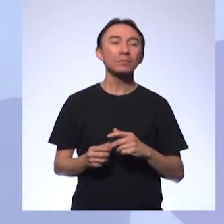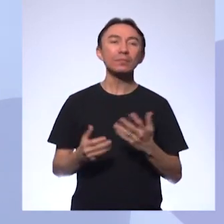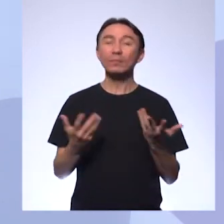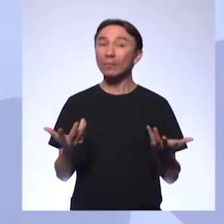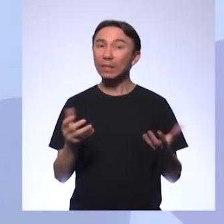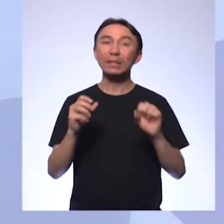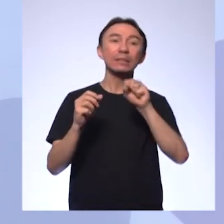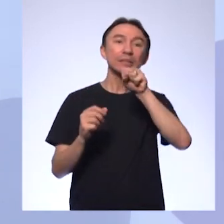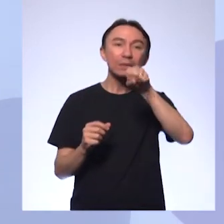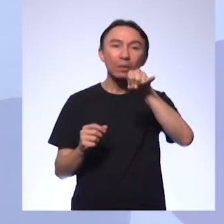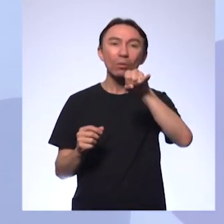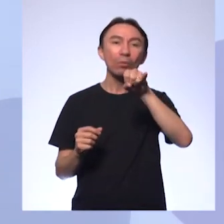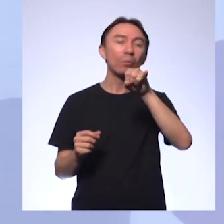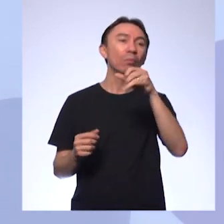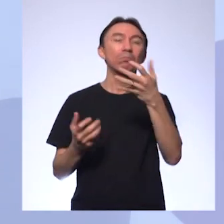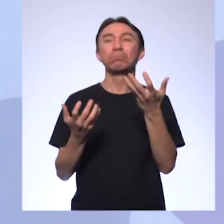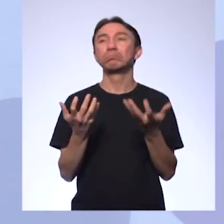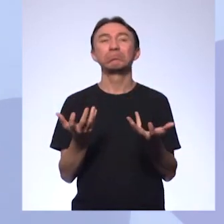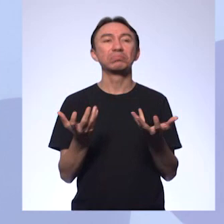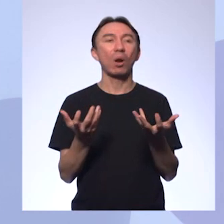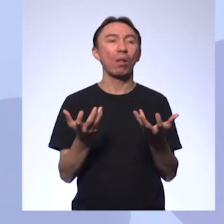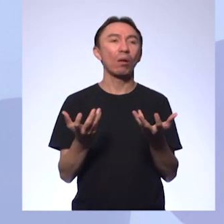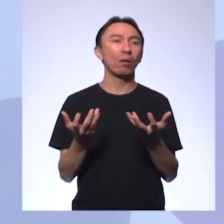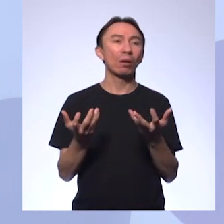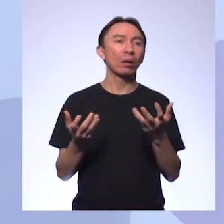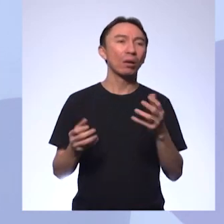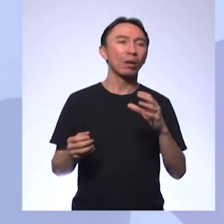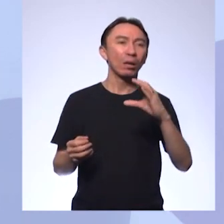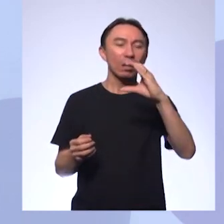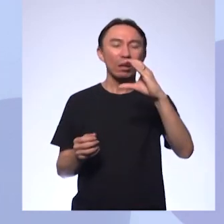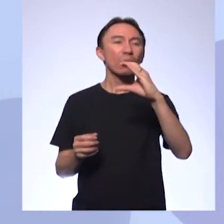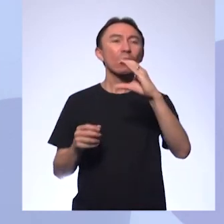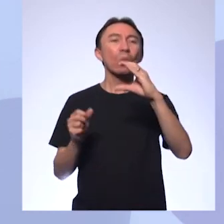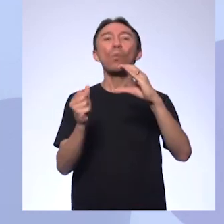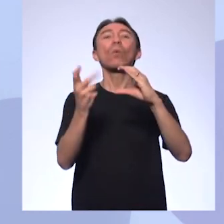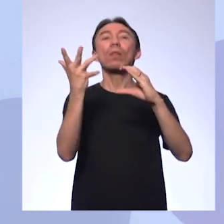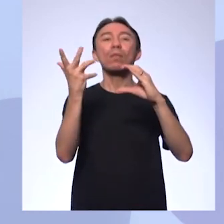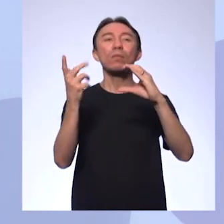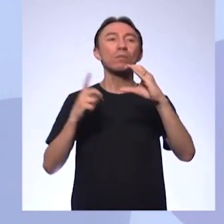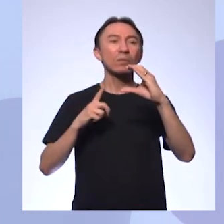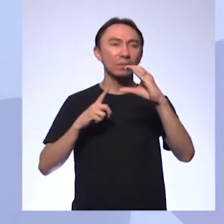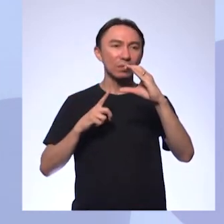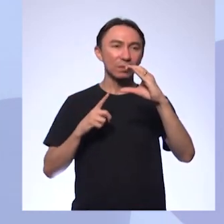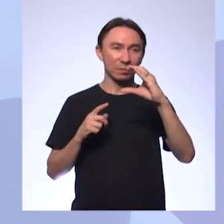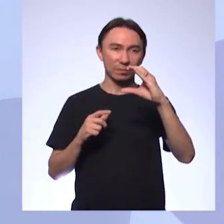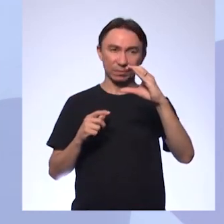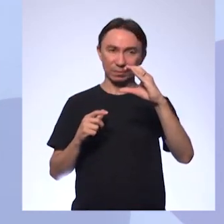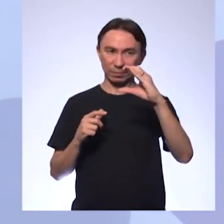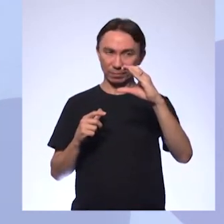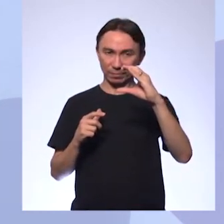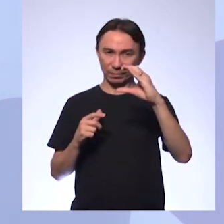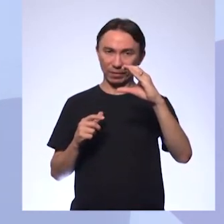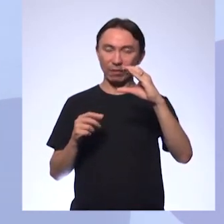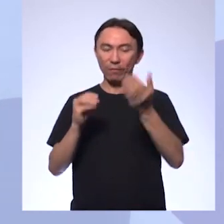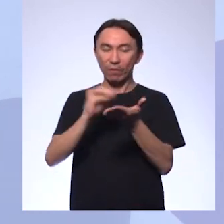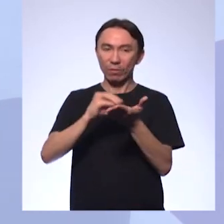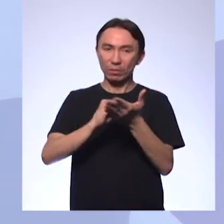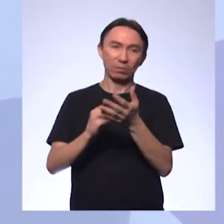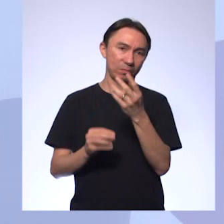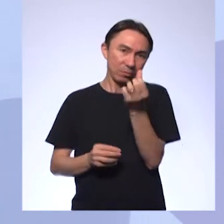se eu colocar assim, quantas ligações faltam para completar esse carbono? 1, 2, 3, 4, 5,